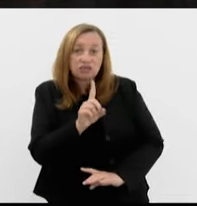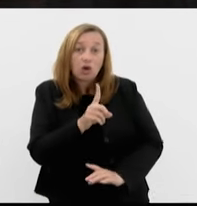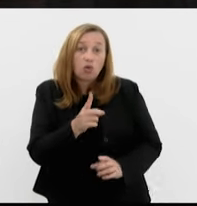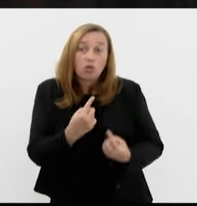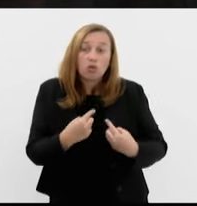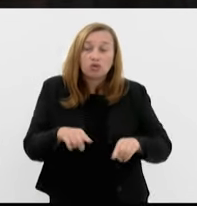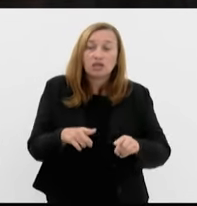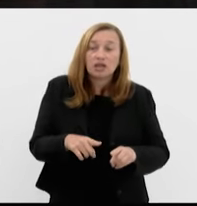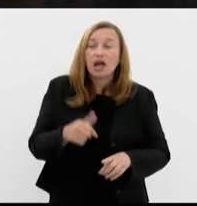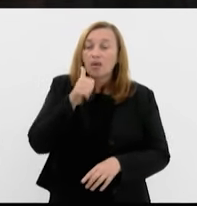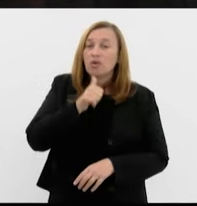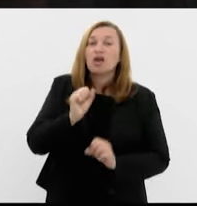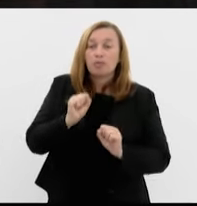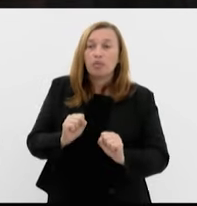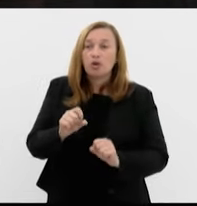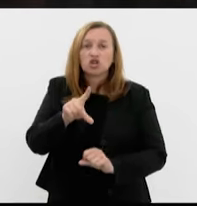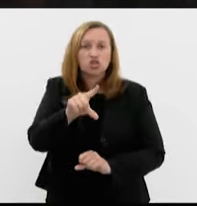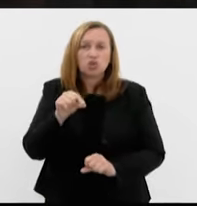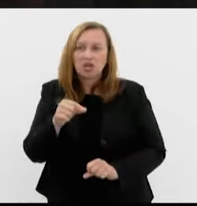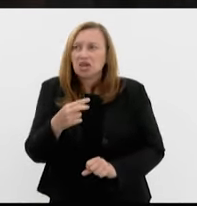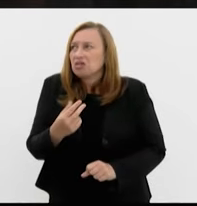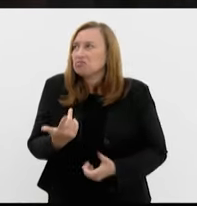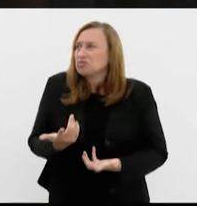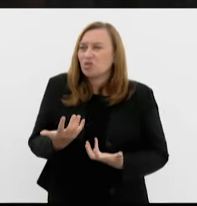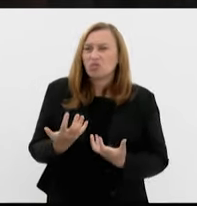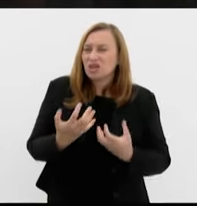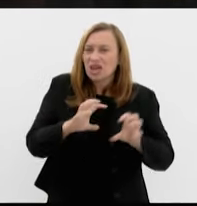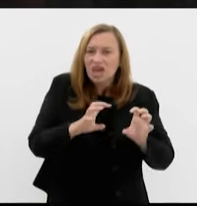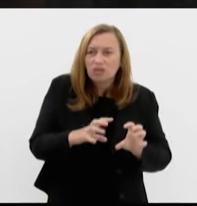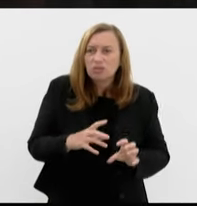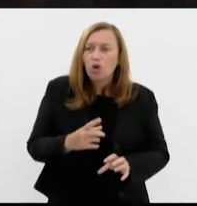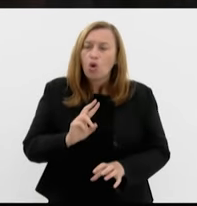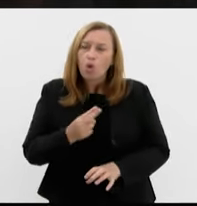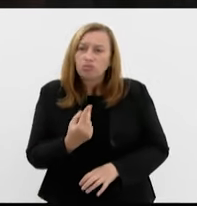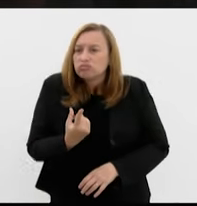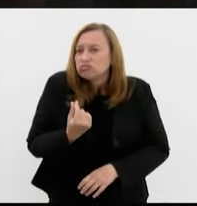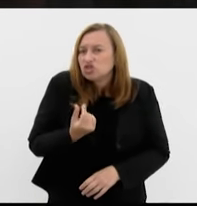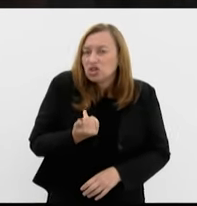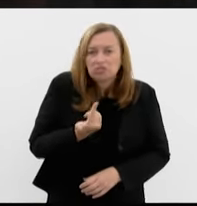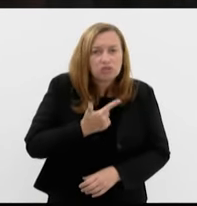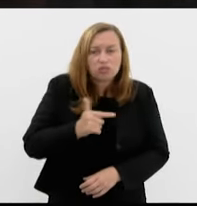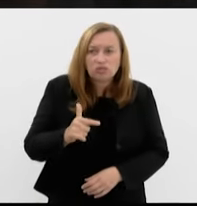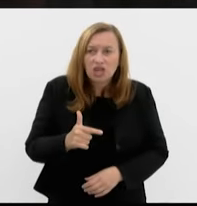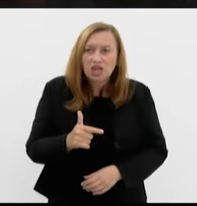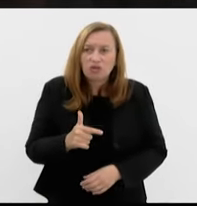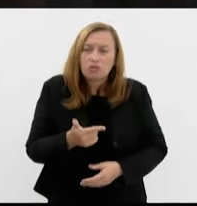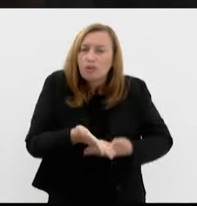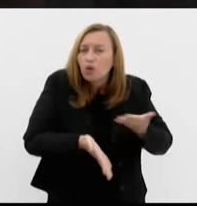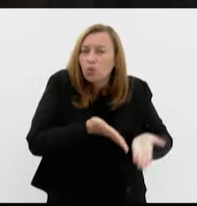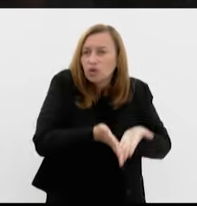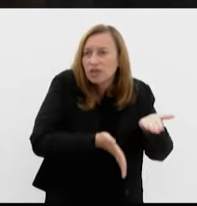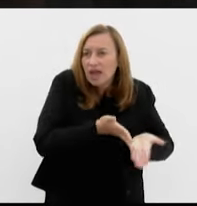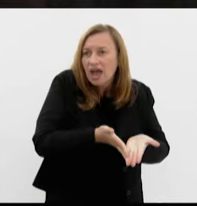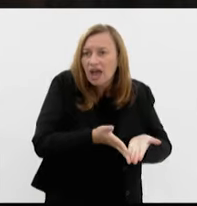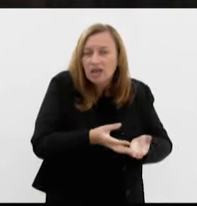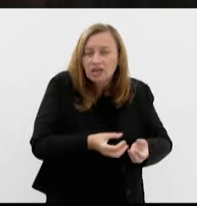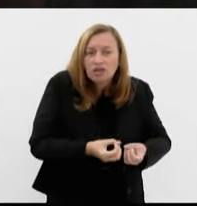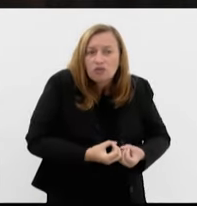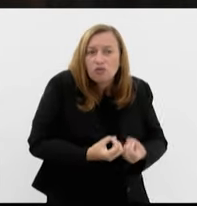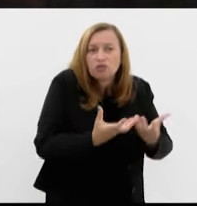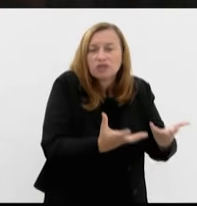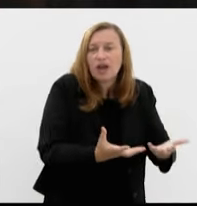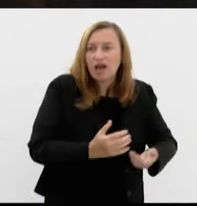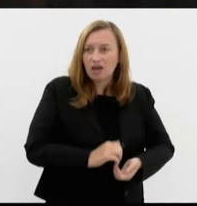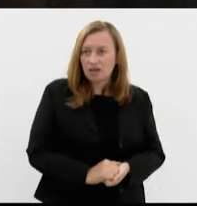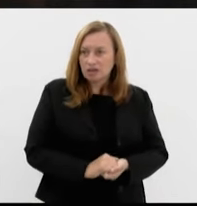mulher pode escolher eu não tenho condições eu quero que alguém que quer cuide e o Estado está aqui para dar esta garantia também